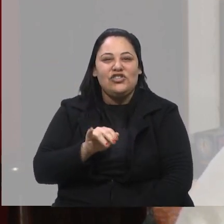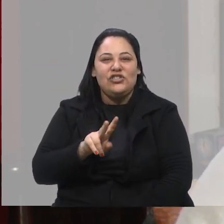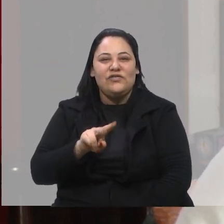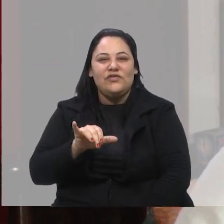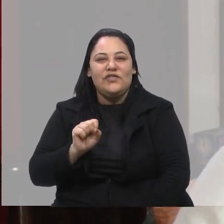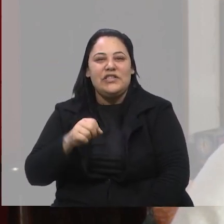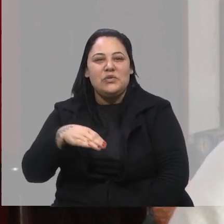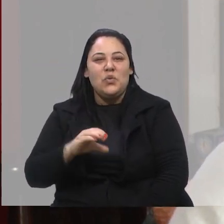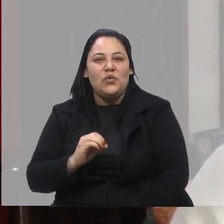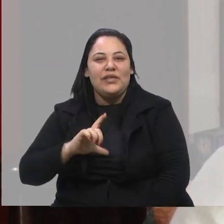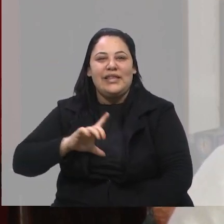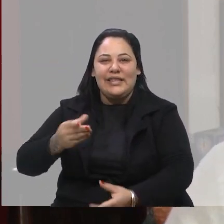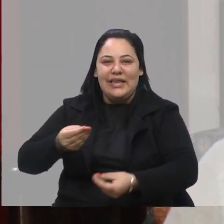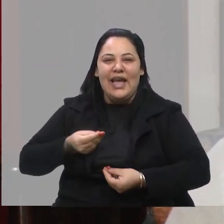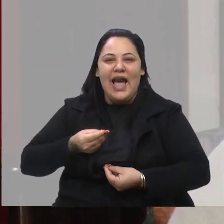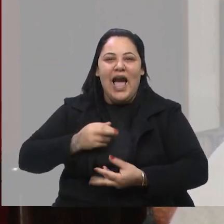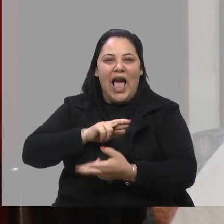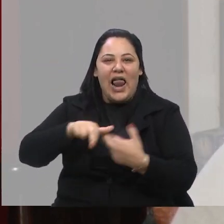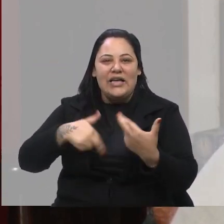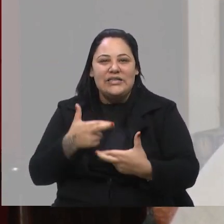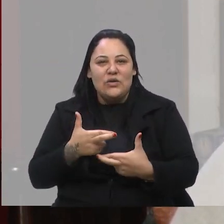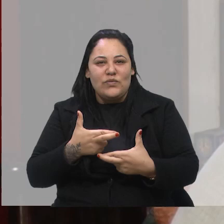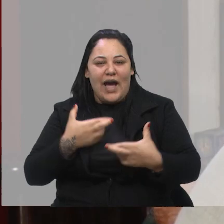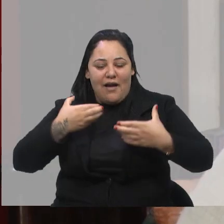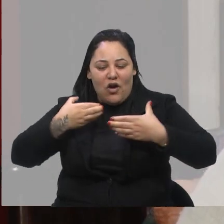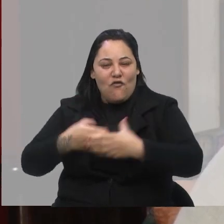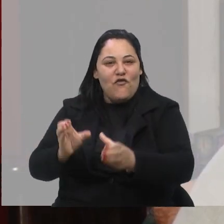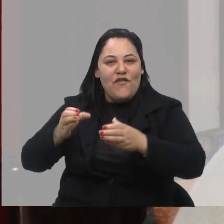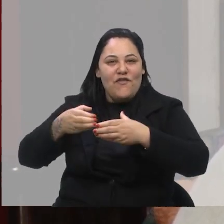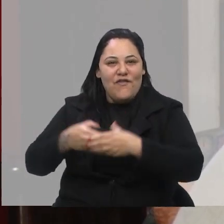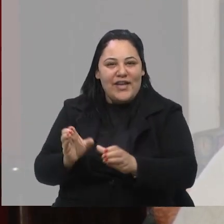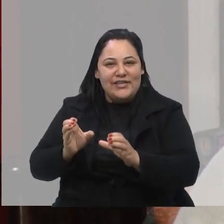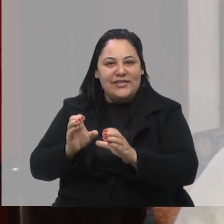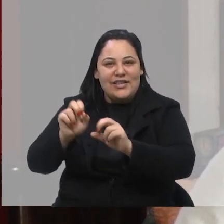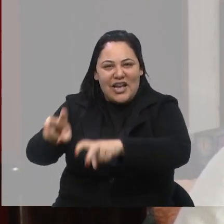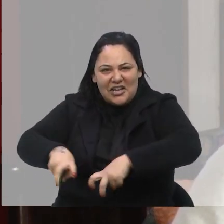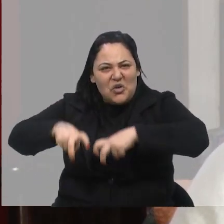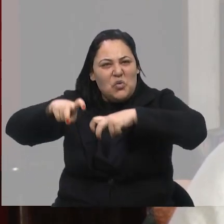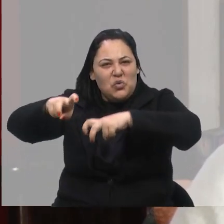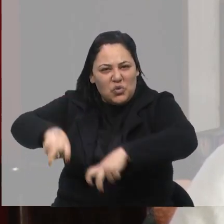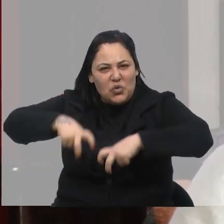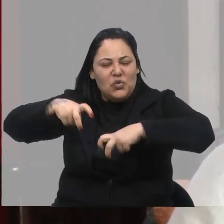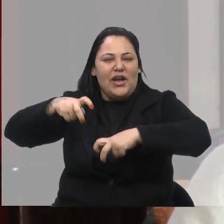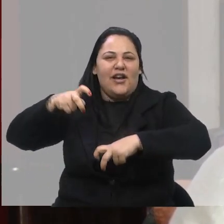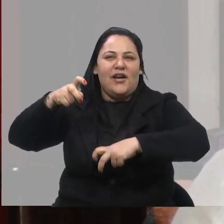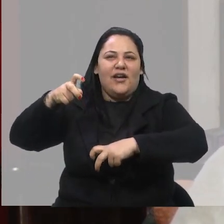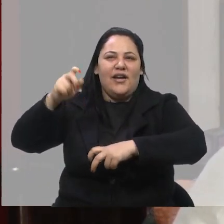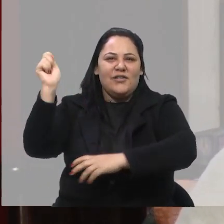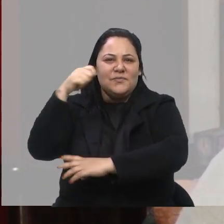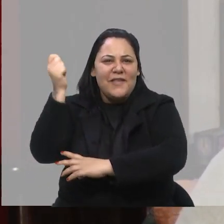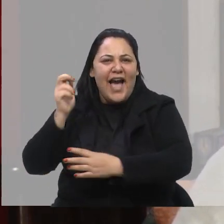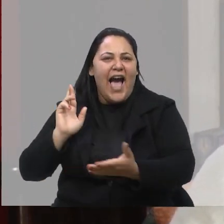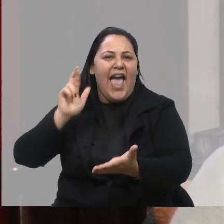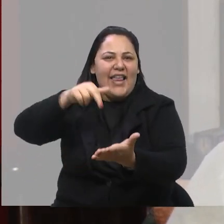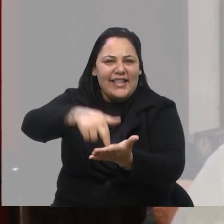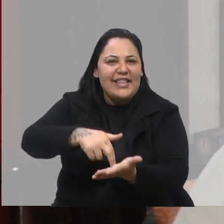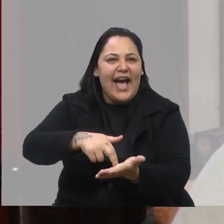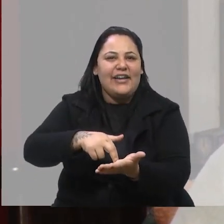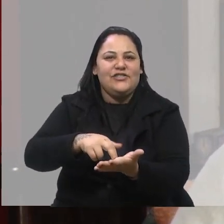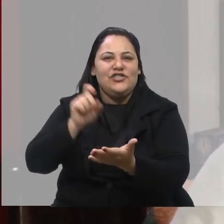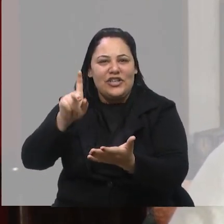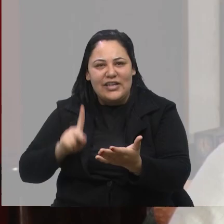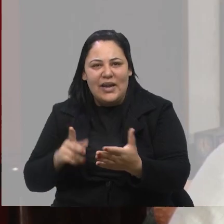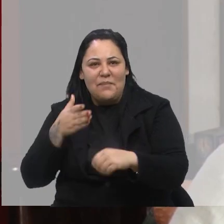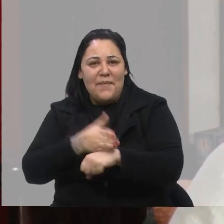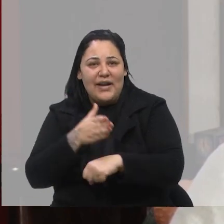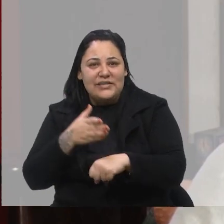a relação de trazer as vivências de quem é do campo, de trazer a realidade de quem é do